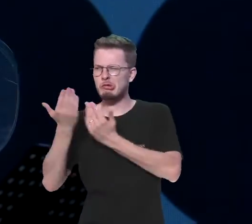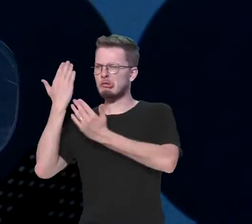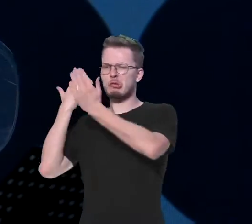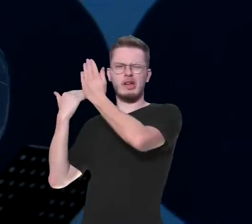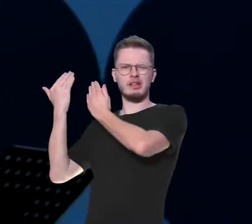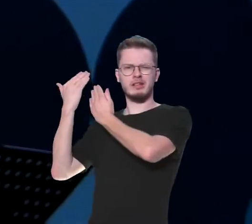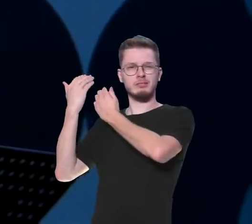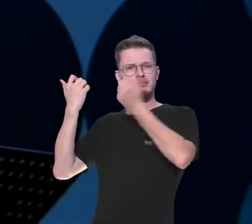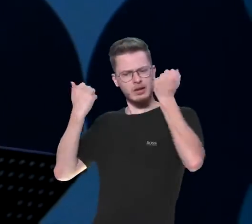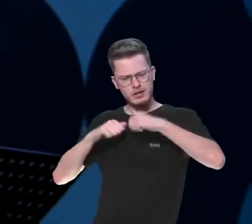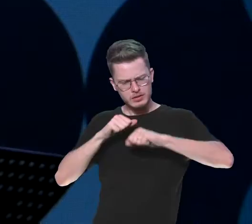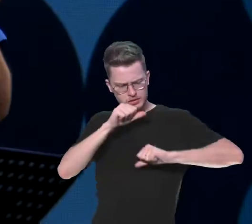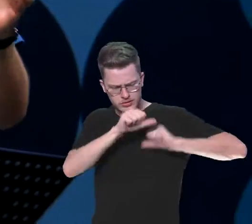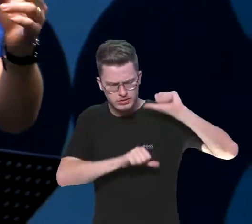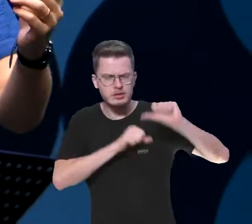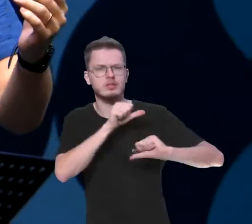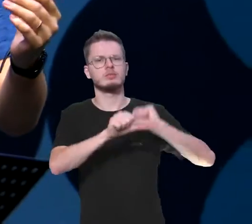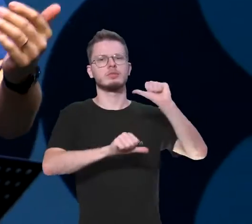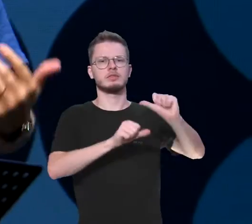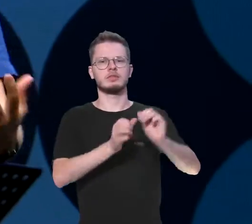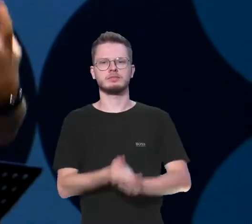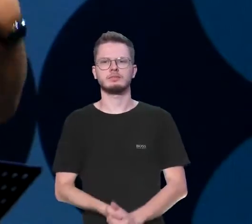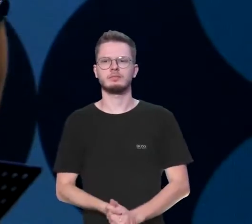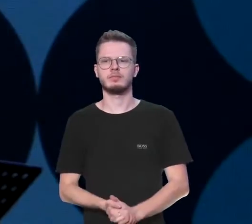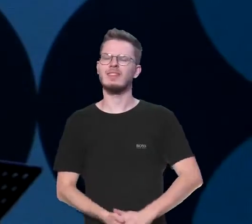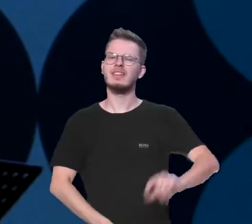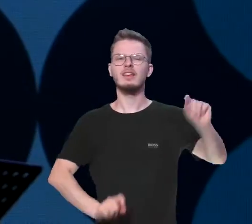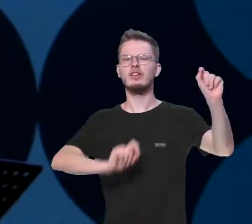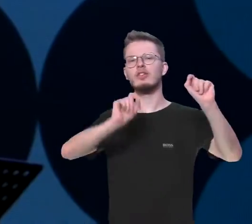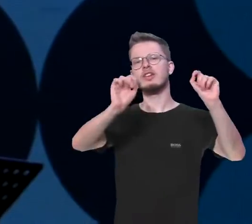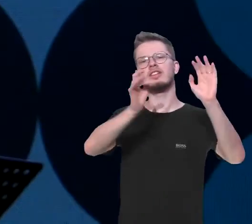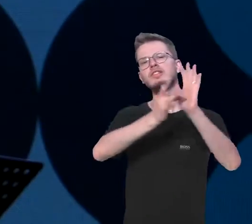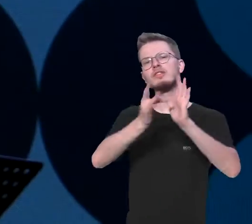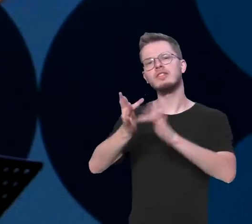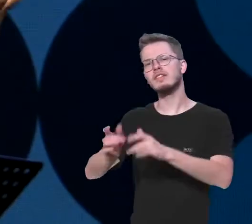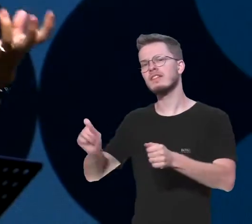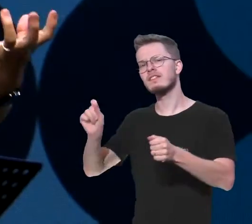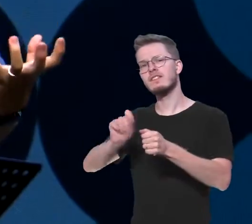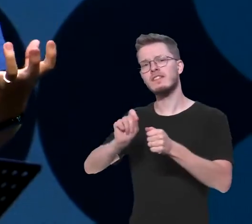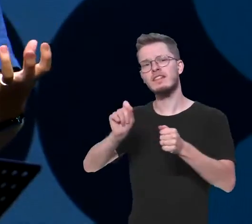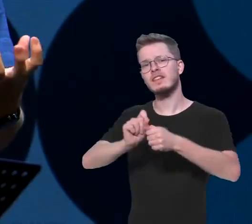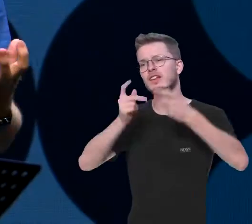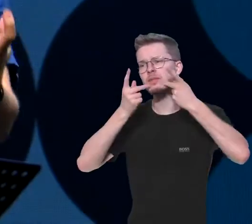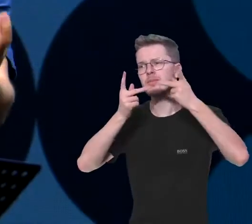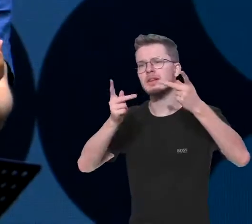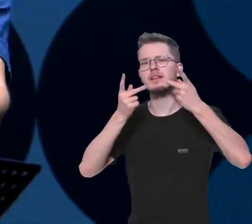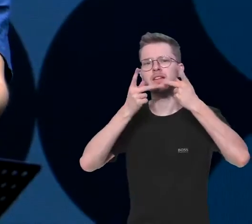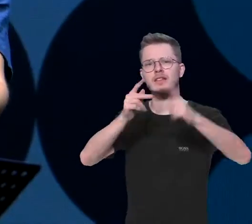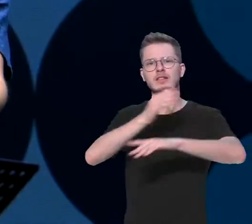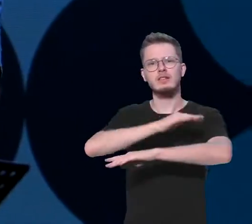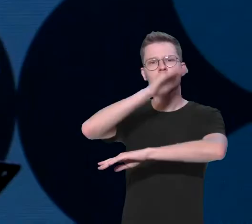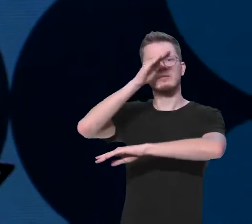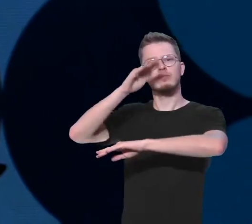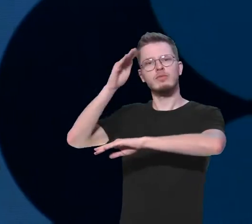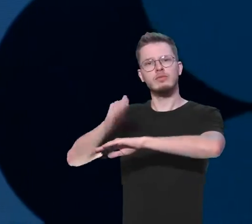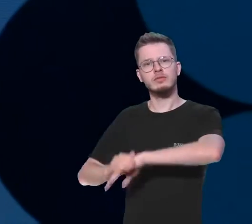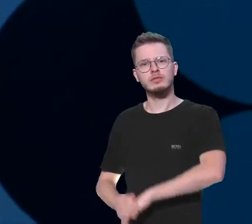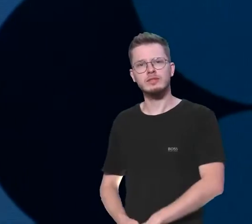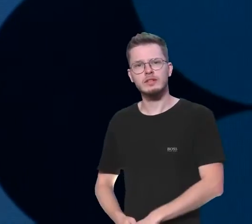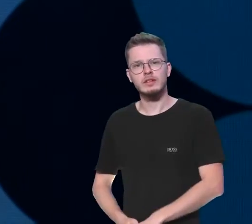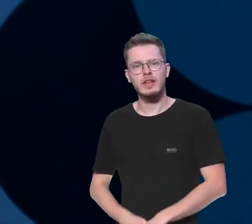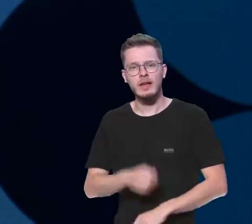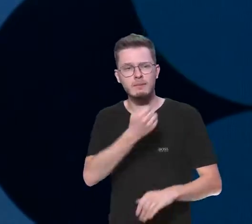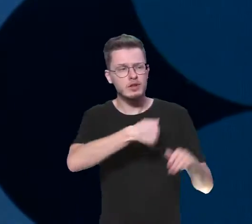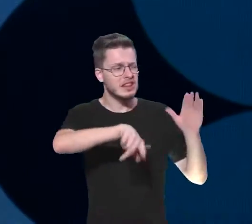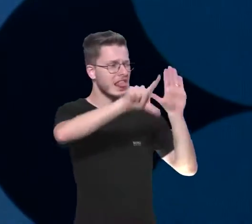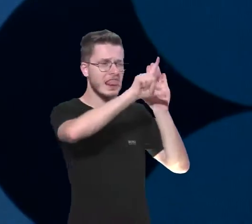do Monte, o que ele está fazendo é recuperando a essência da lei que Deus tinha dado para o seu